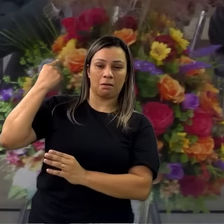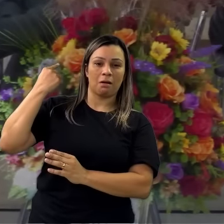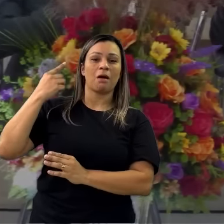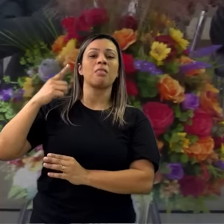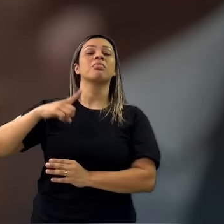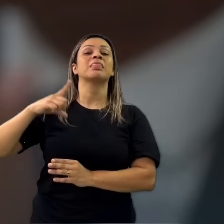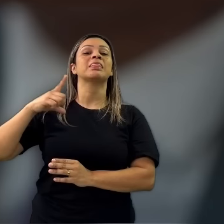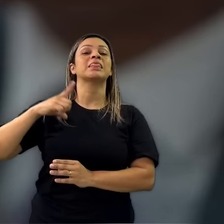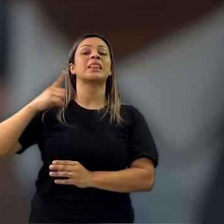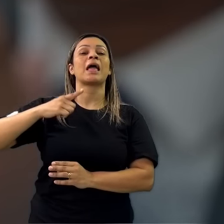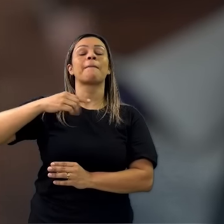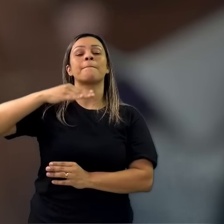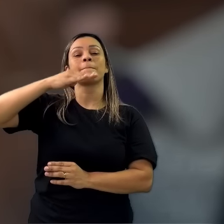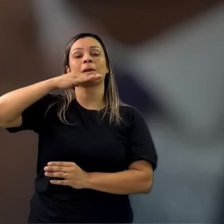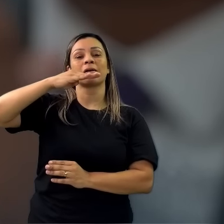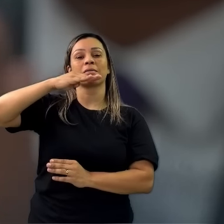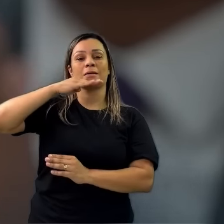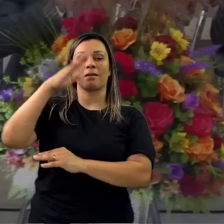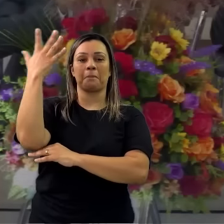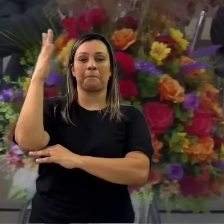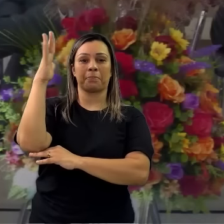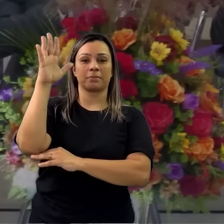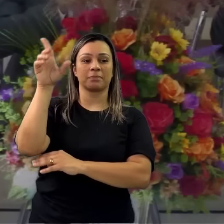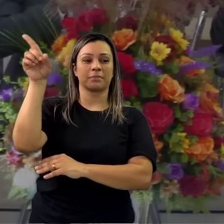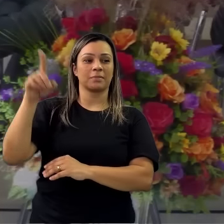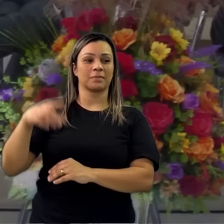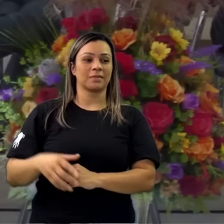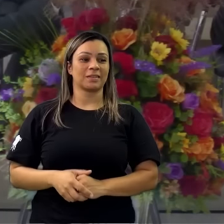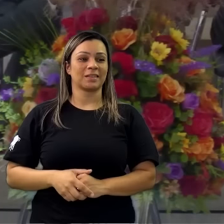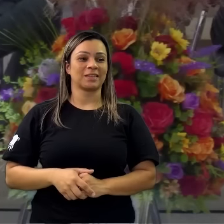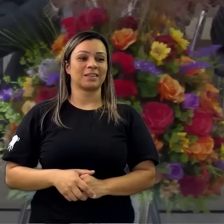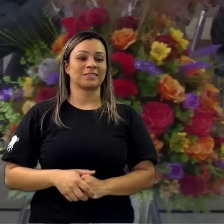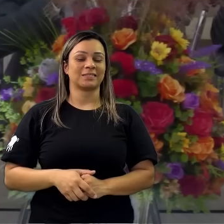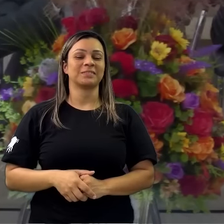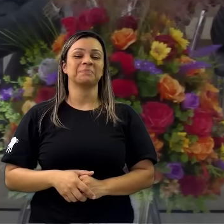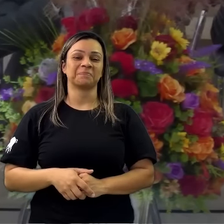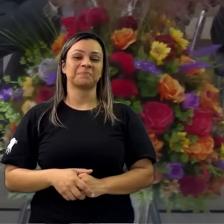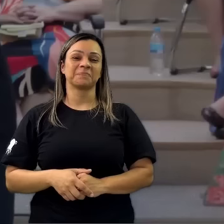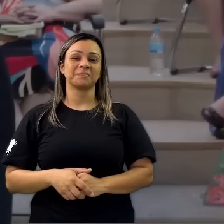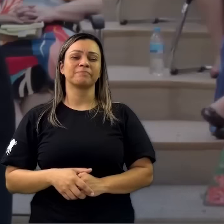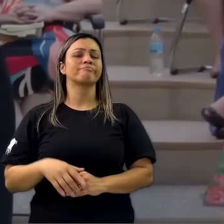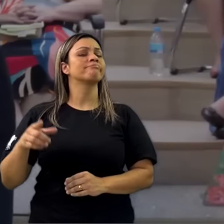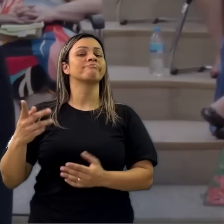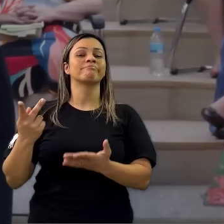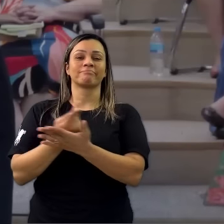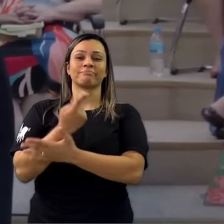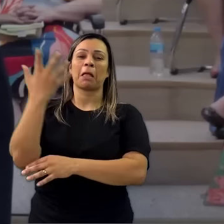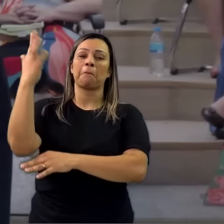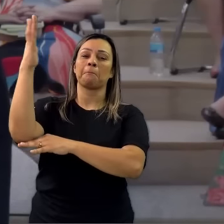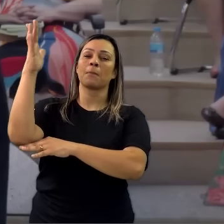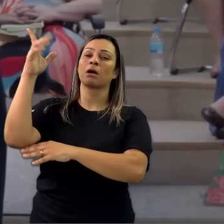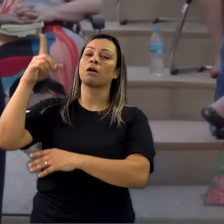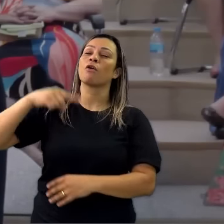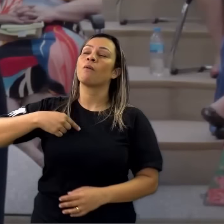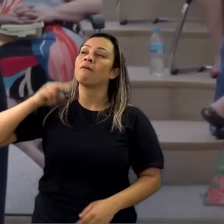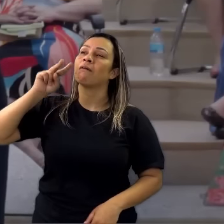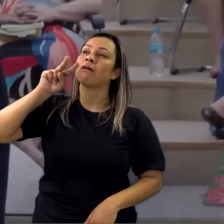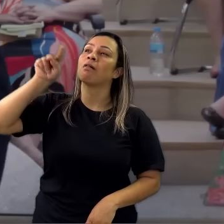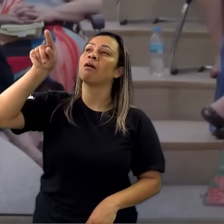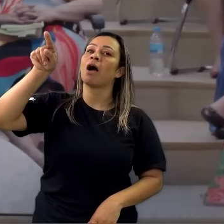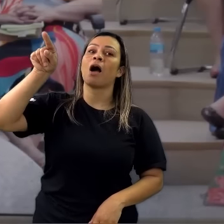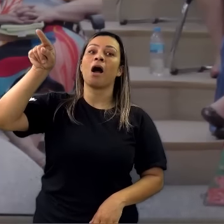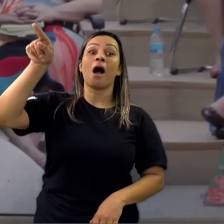tem o Joãozinho pé de feijão Pé de Manga primeiro ano que a manga começou a produzir um dia eu sai na varanda olhei